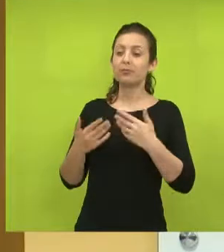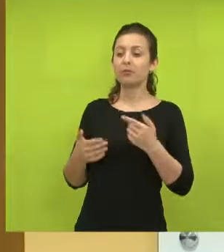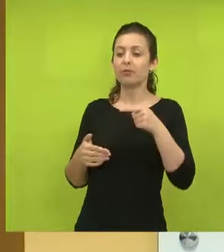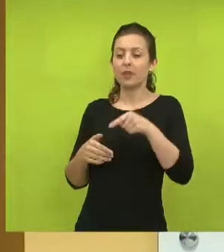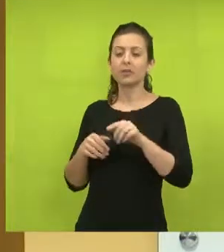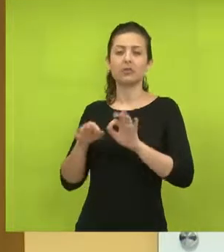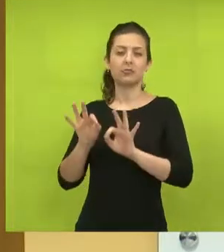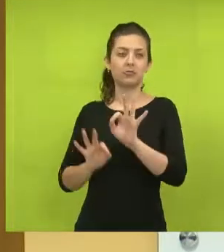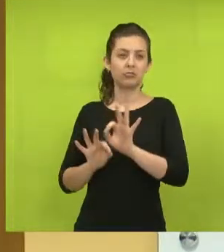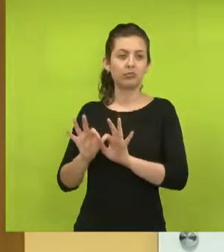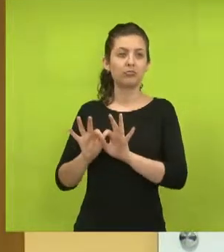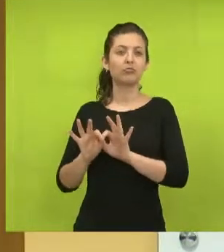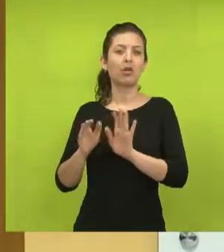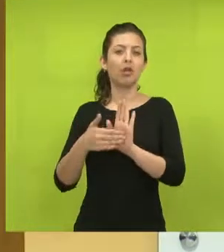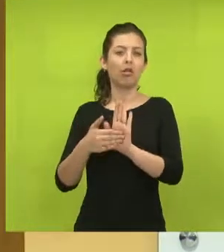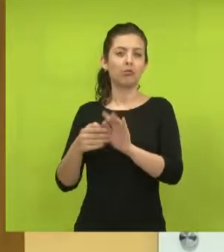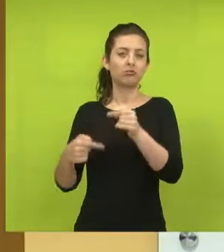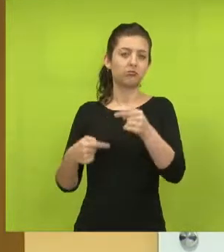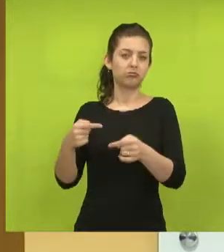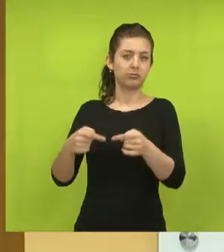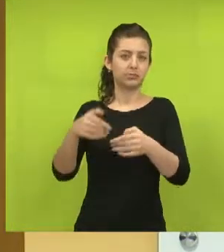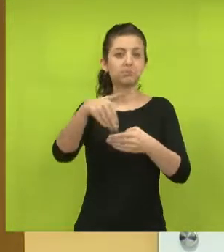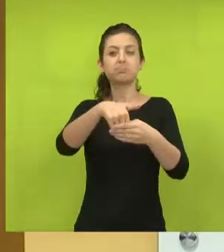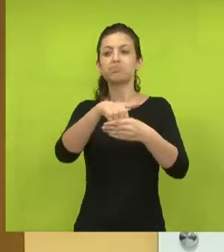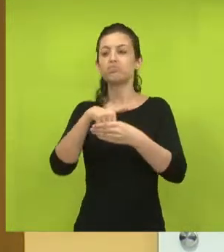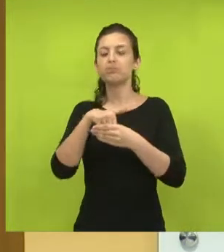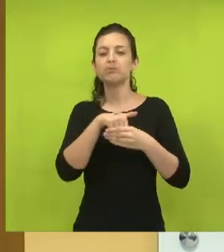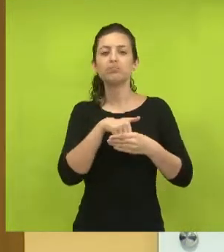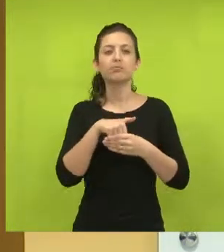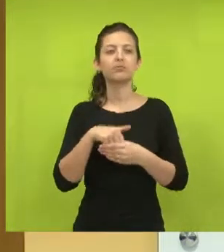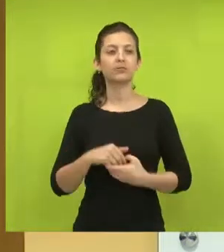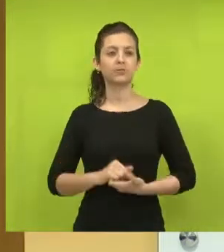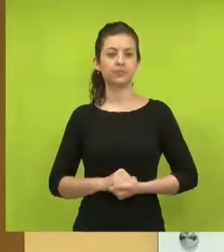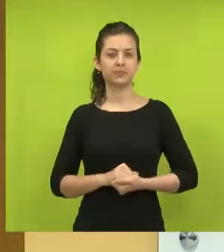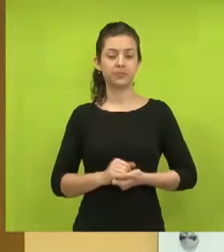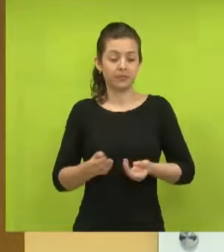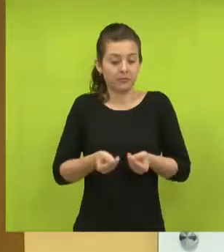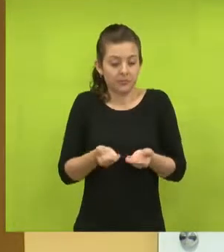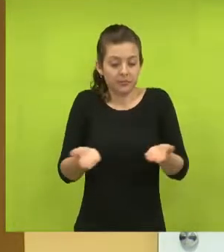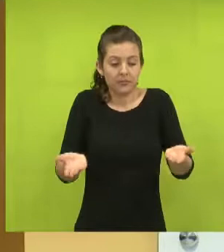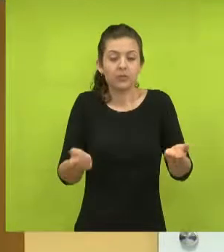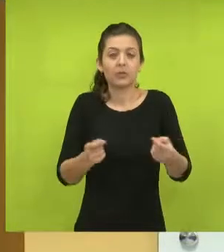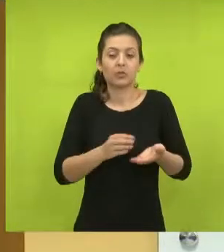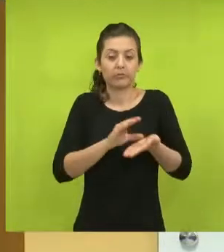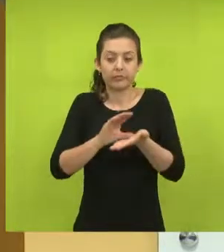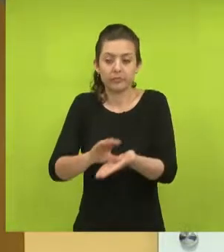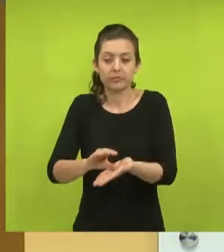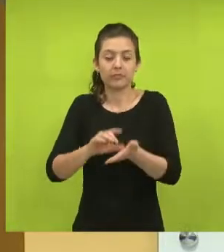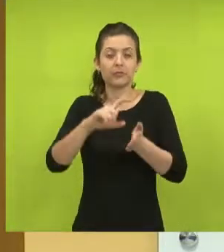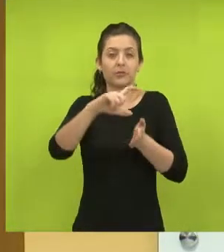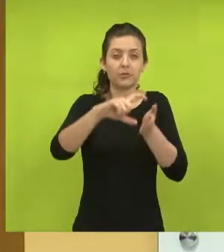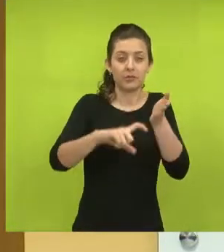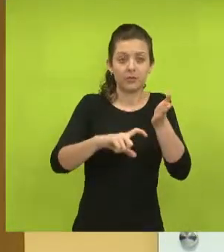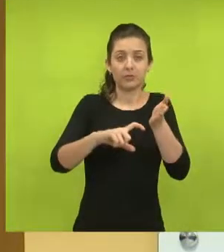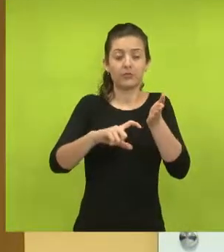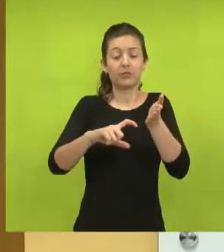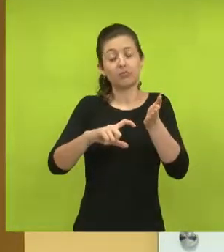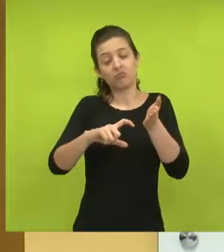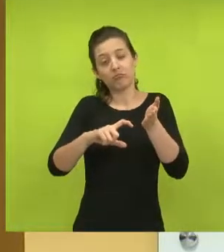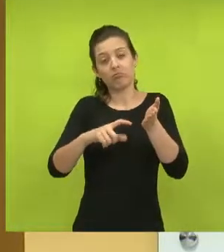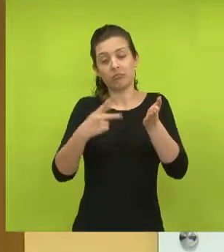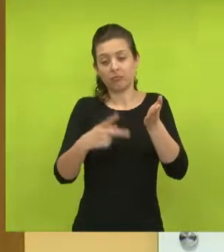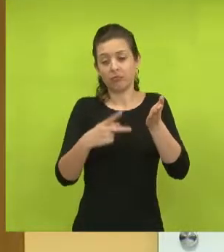esse projeto que está em votação, né? A concessão da cesta natalina em forma de cartão